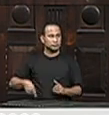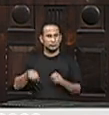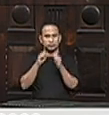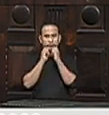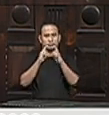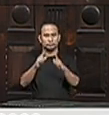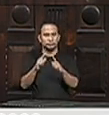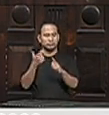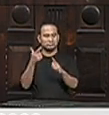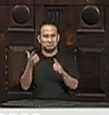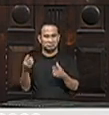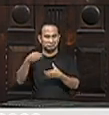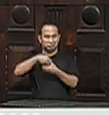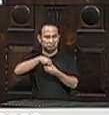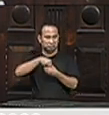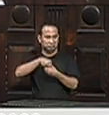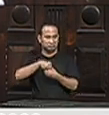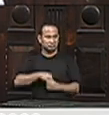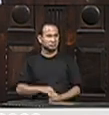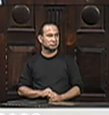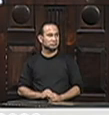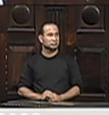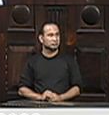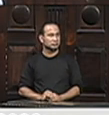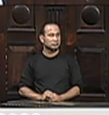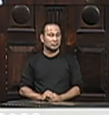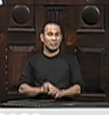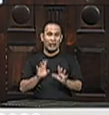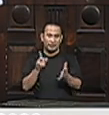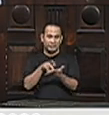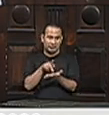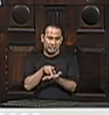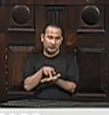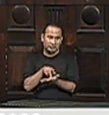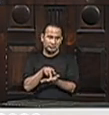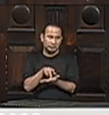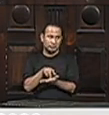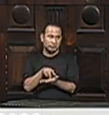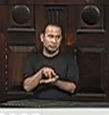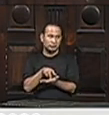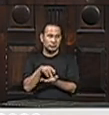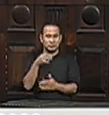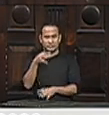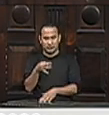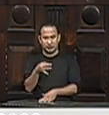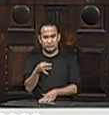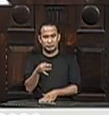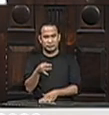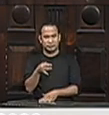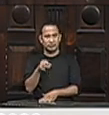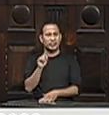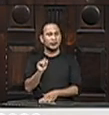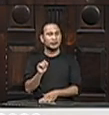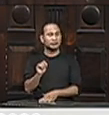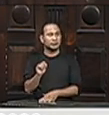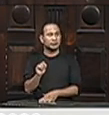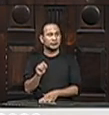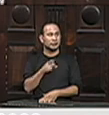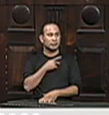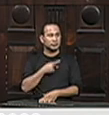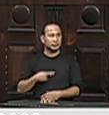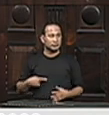senhor presidente, alterar a lei com a composição hoje existente, que tem havido